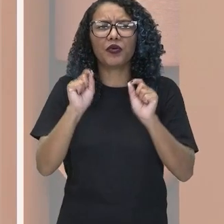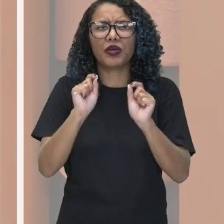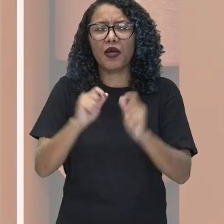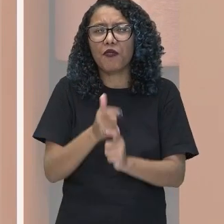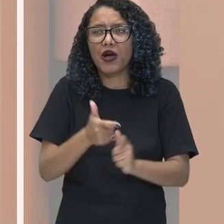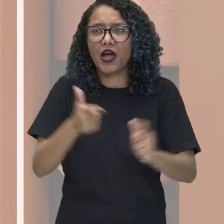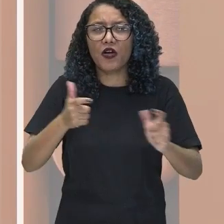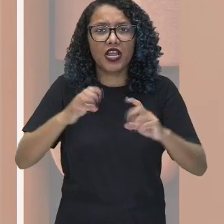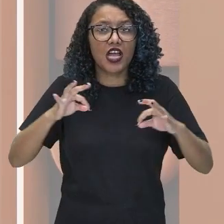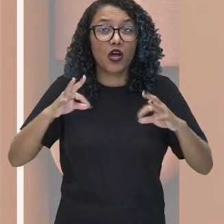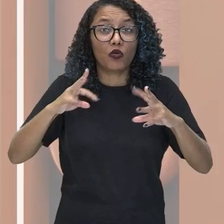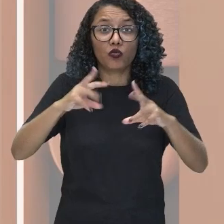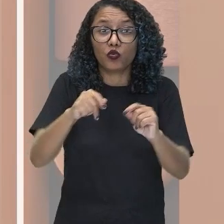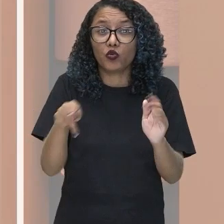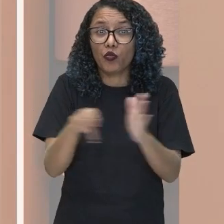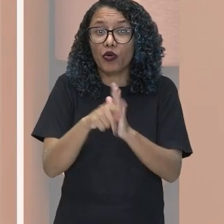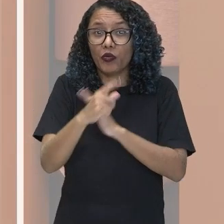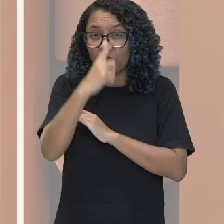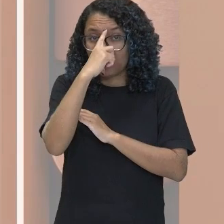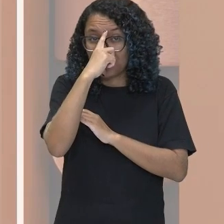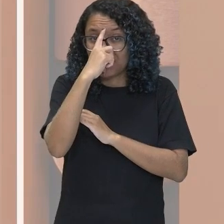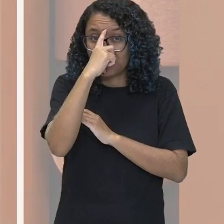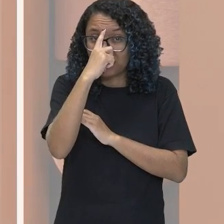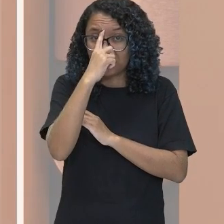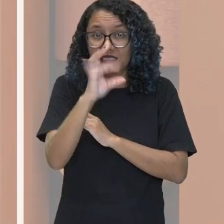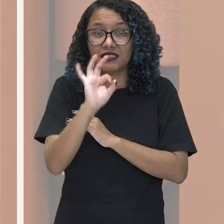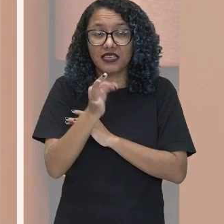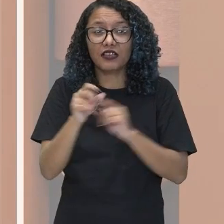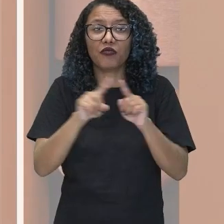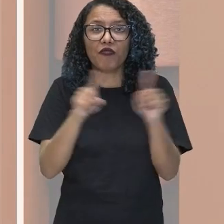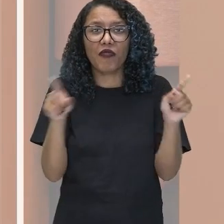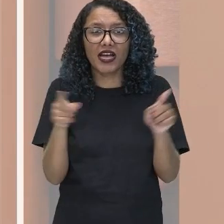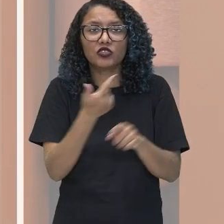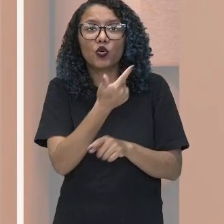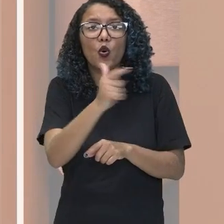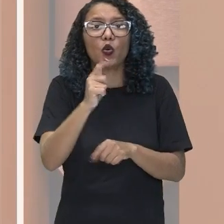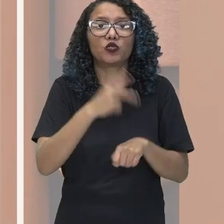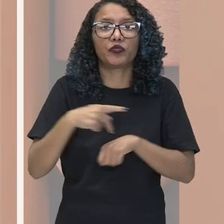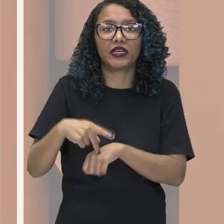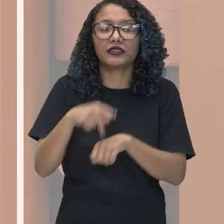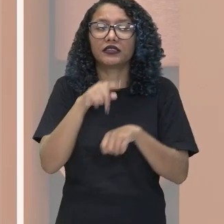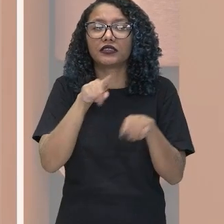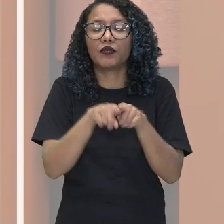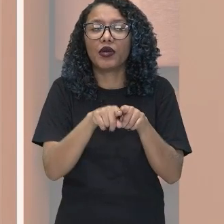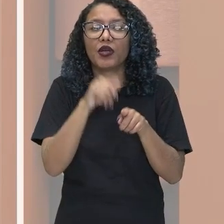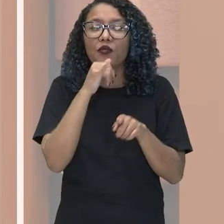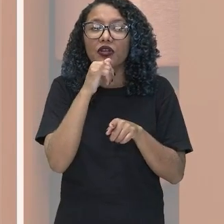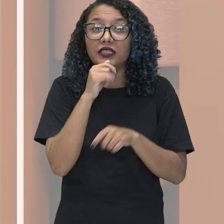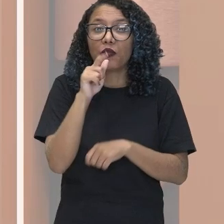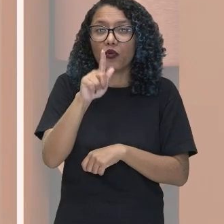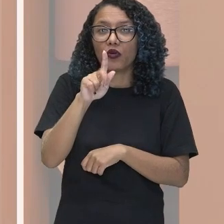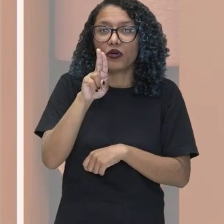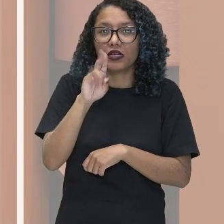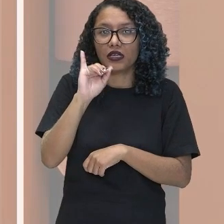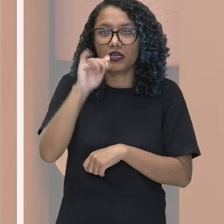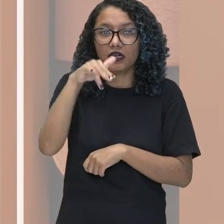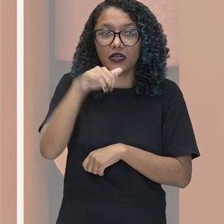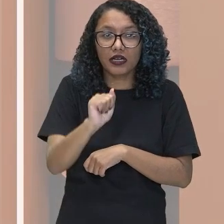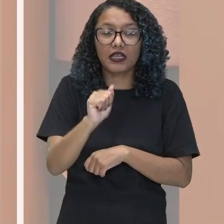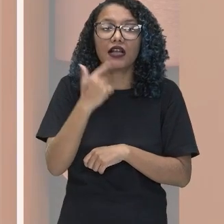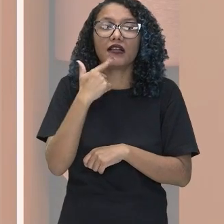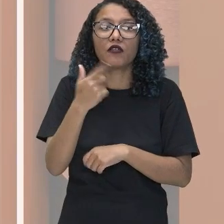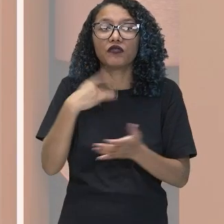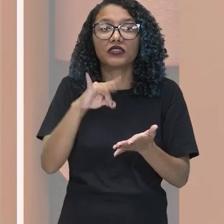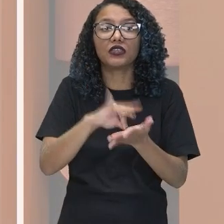derivar do idioma do latim. No entanto, muitos outros países, como por exemplo a Guiana, o seu idioma oficial